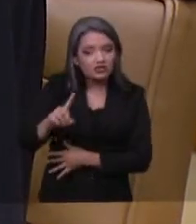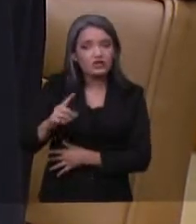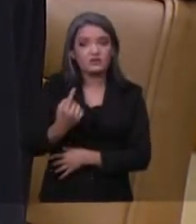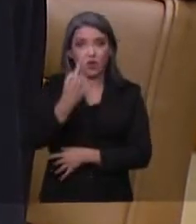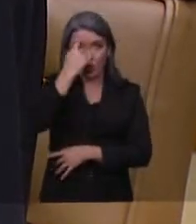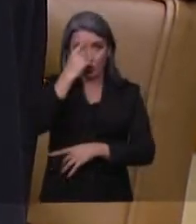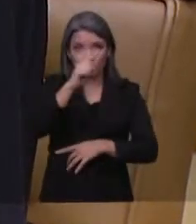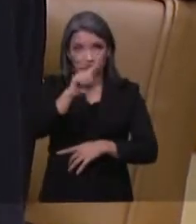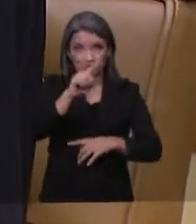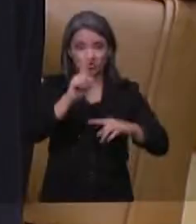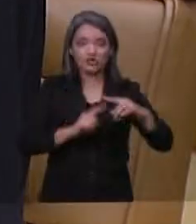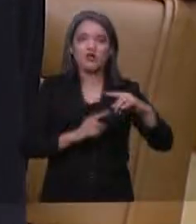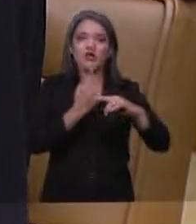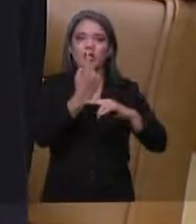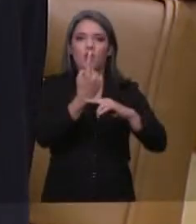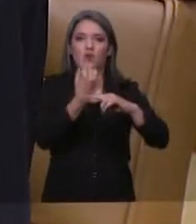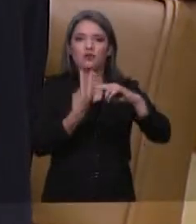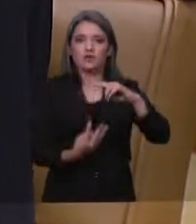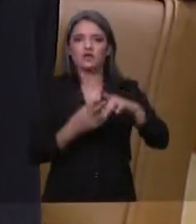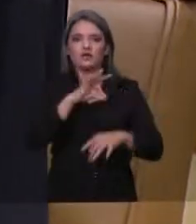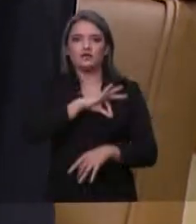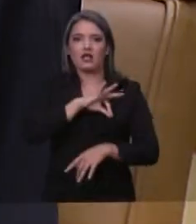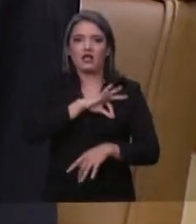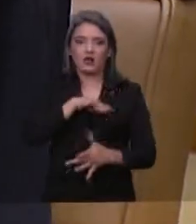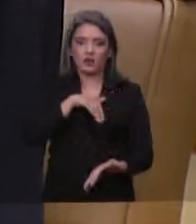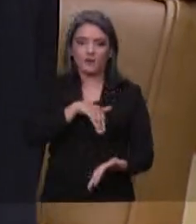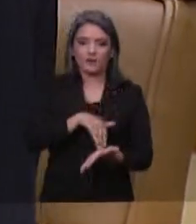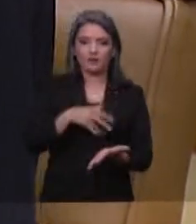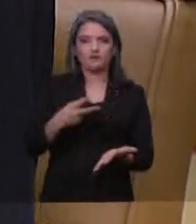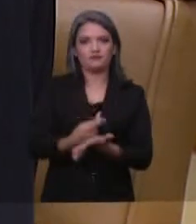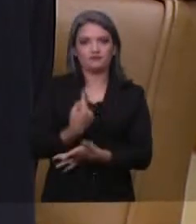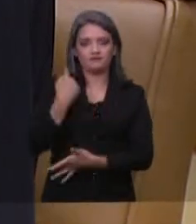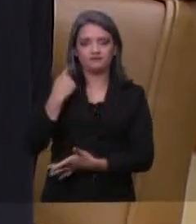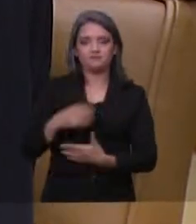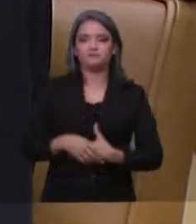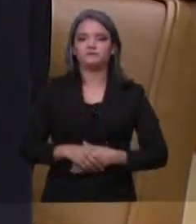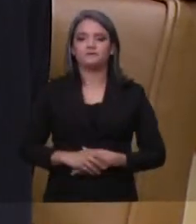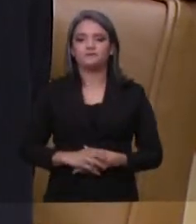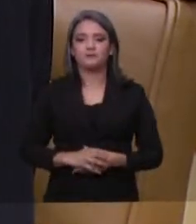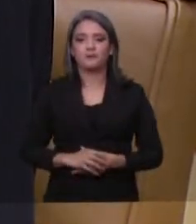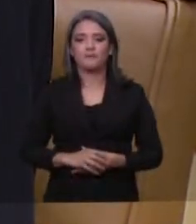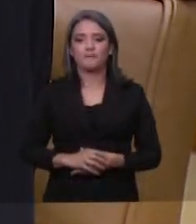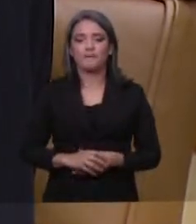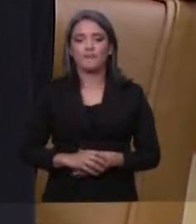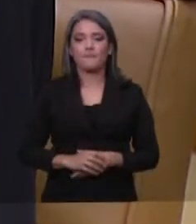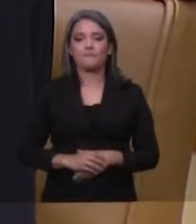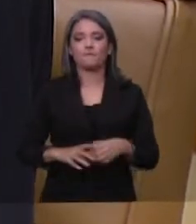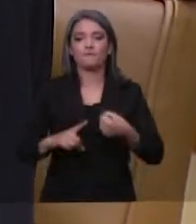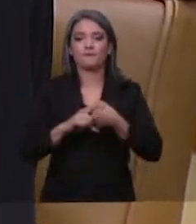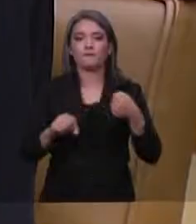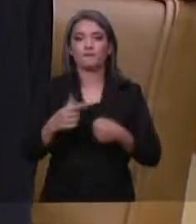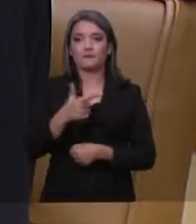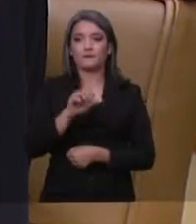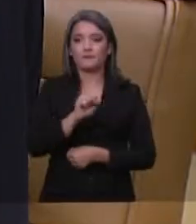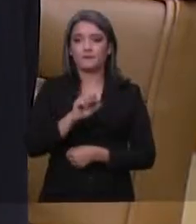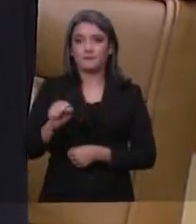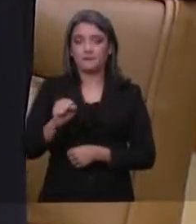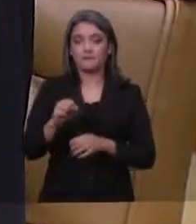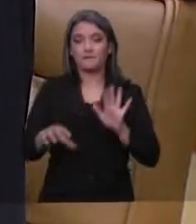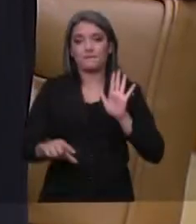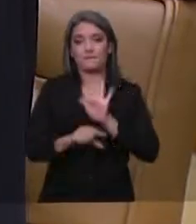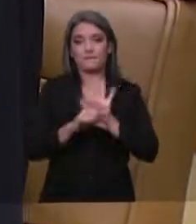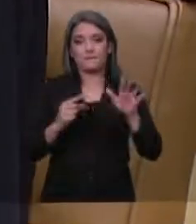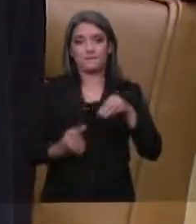de 1/3 do salário mínimo vigente na época do fato, devidamente corrigido. Em relação ao artigo 288, parágrafo único, Código